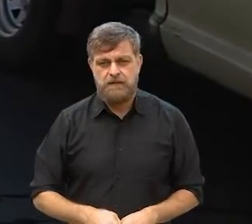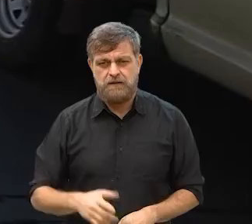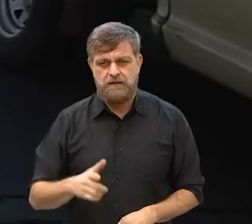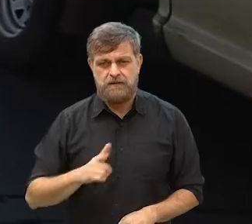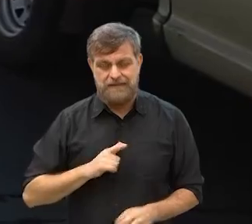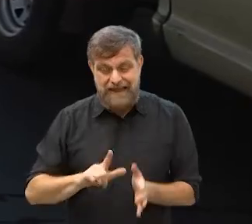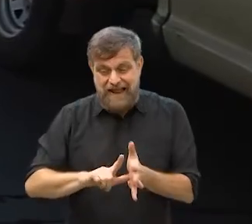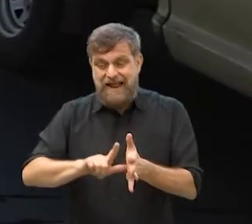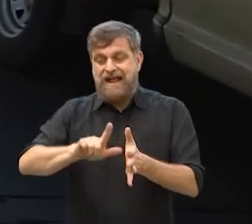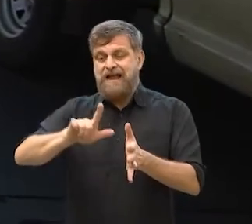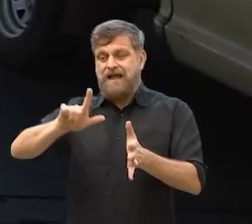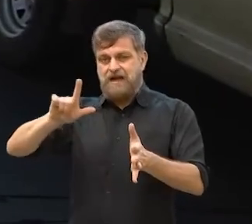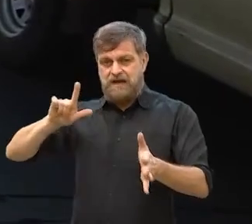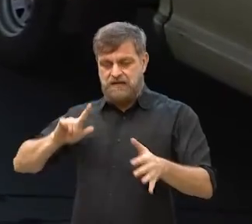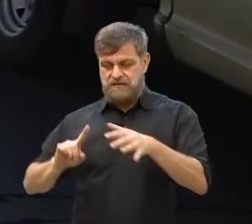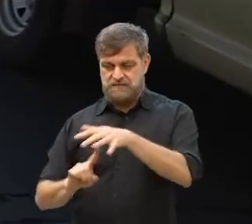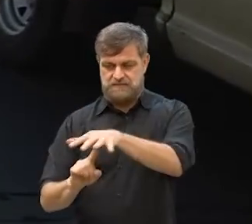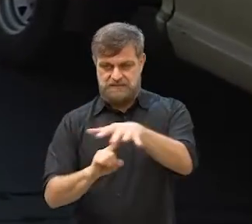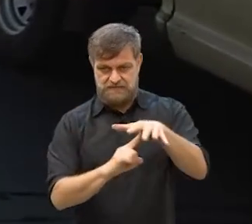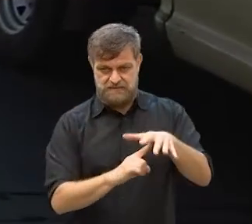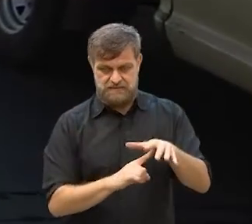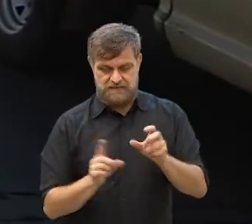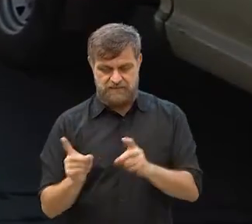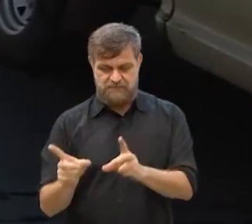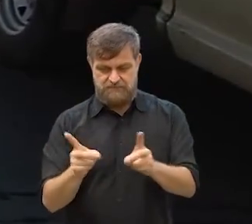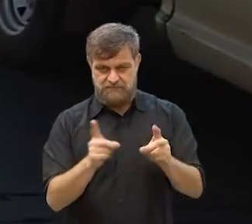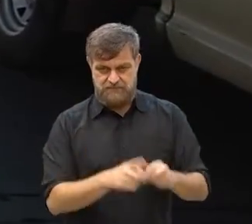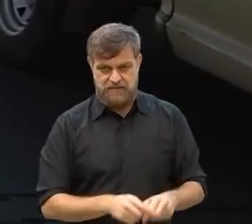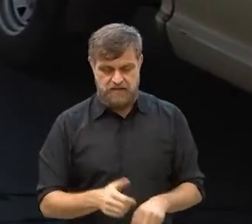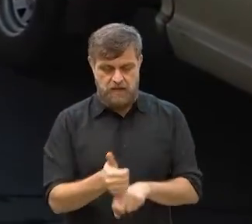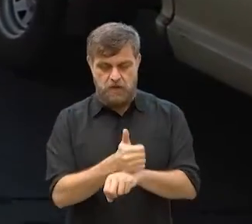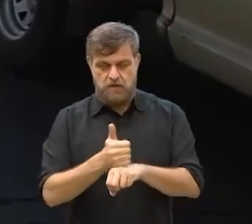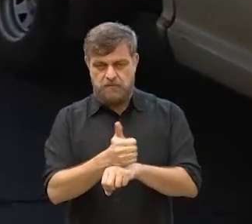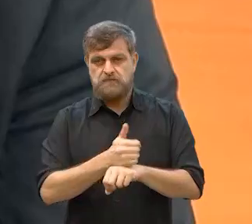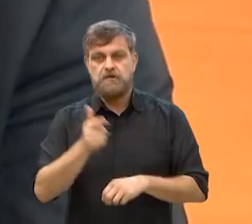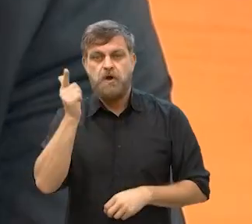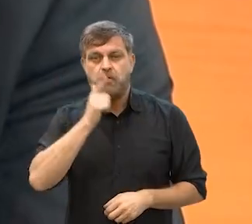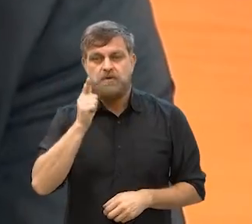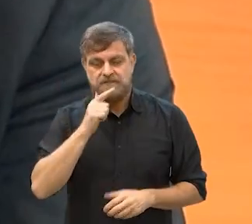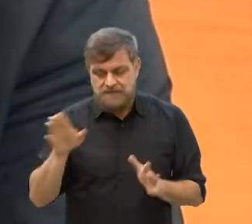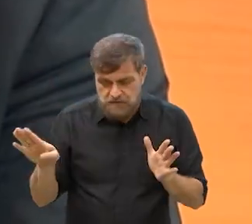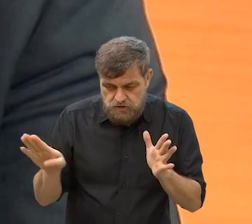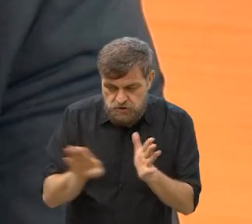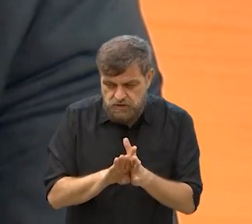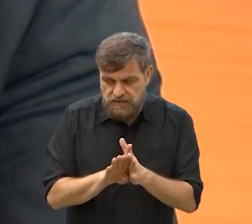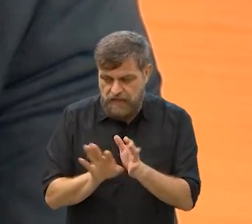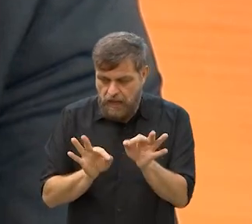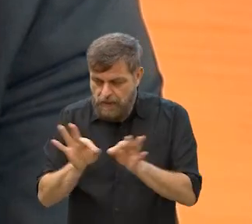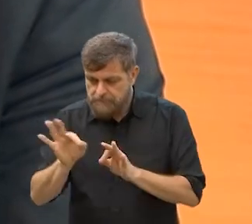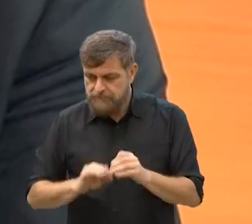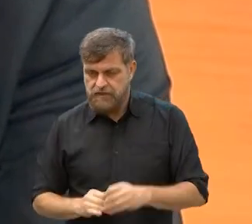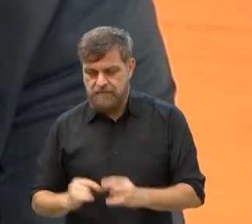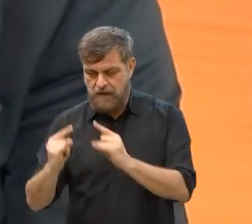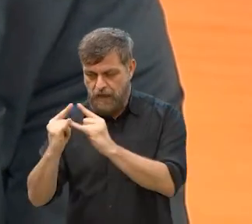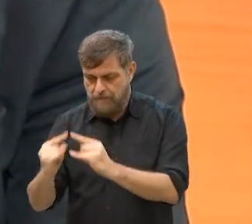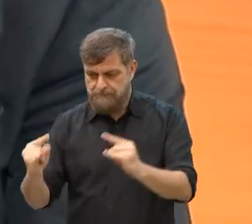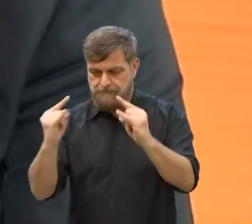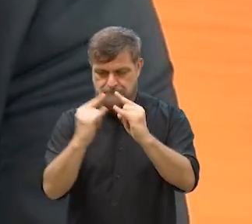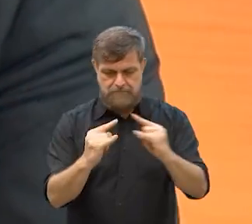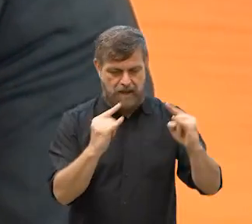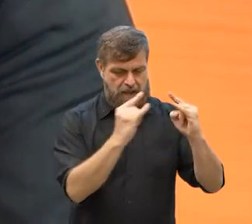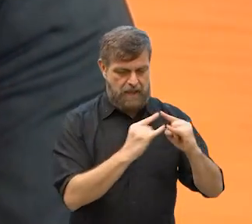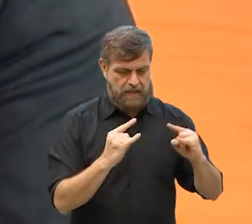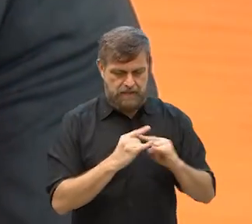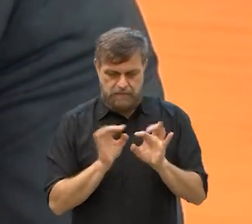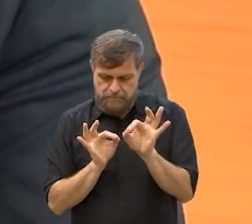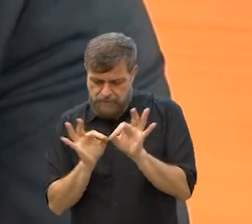com antecedência, né, para que os feirantes possam chegar para montar as suas